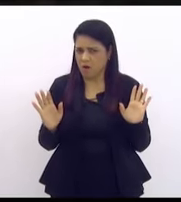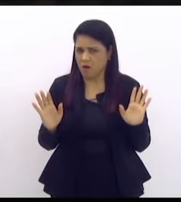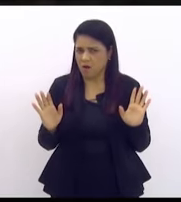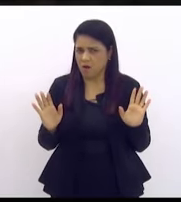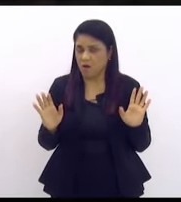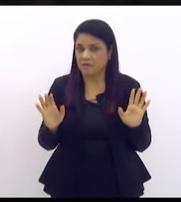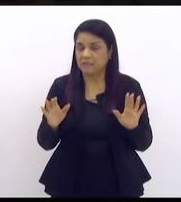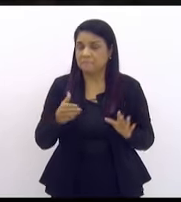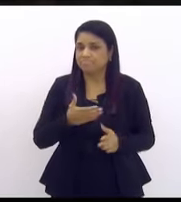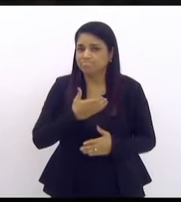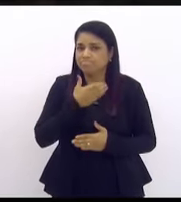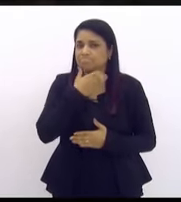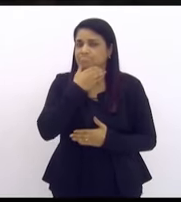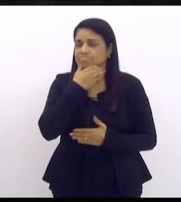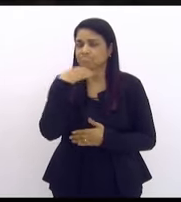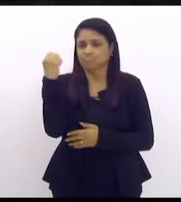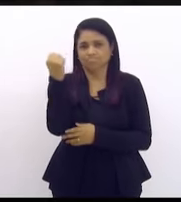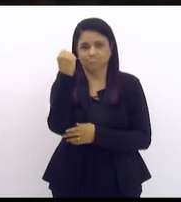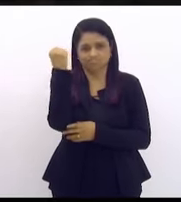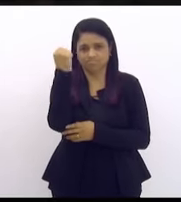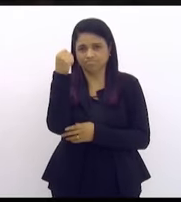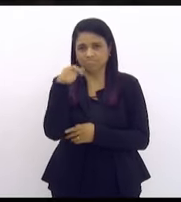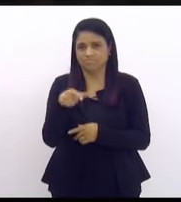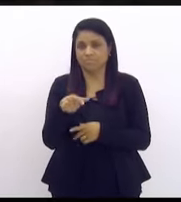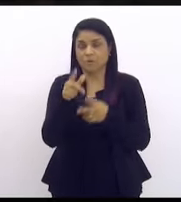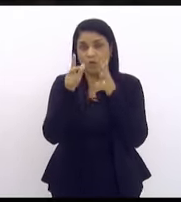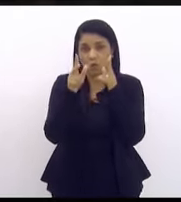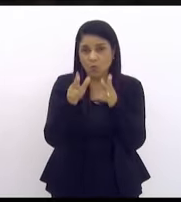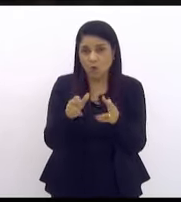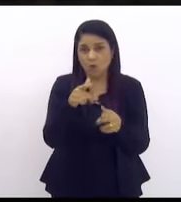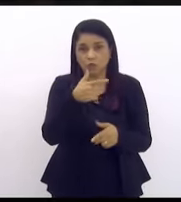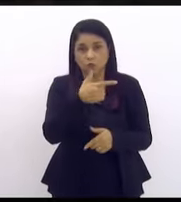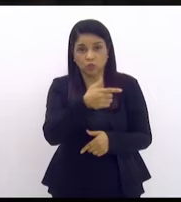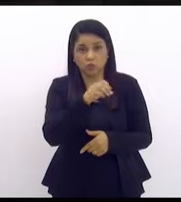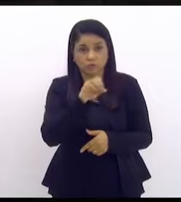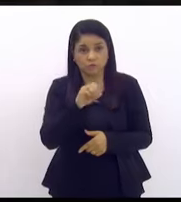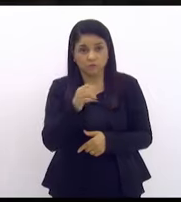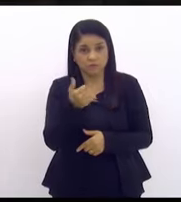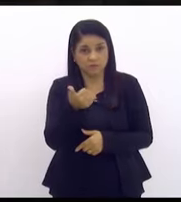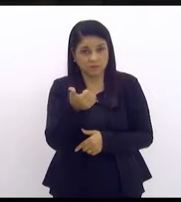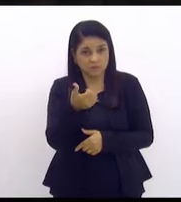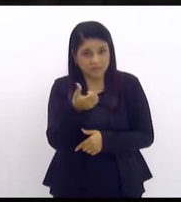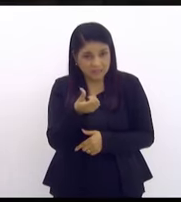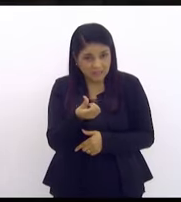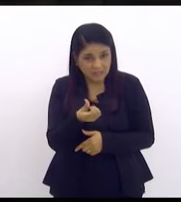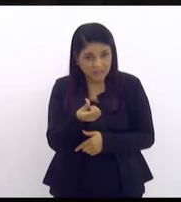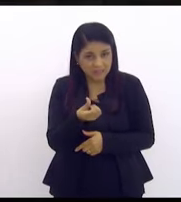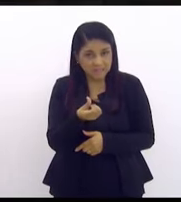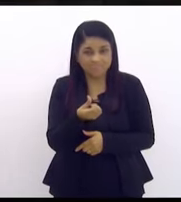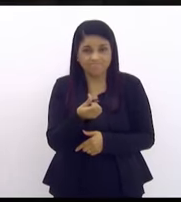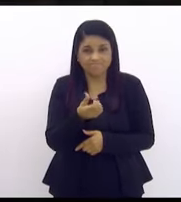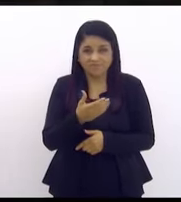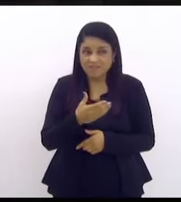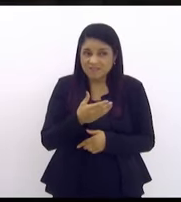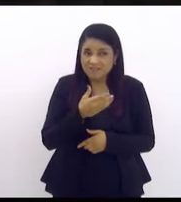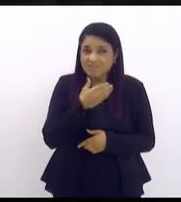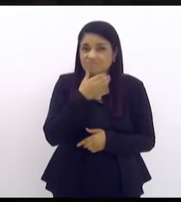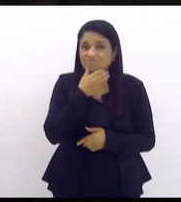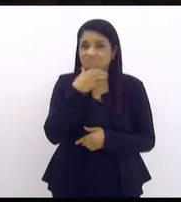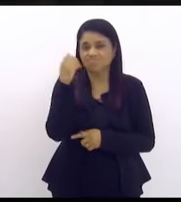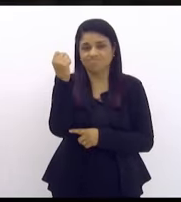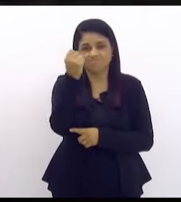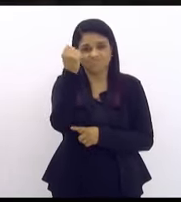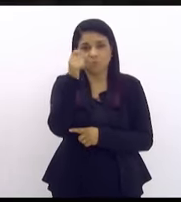uma crise semelhante à que vivemos em 2016. Uma crise que teve como diagnóstico